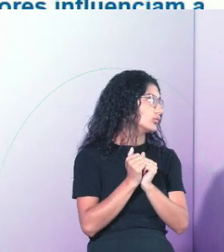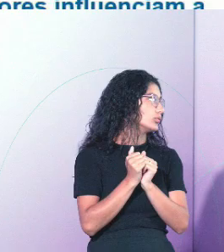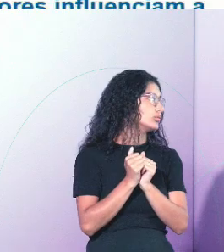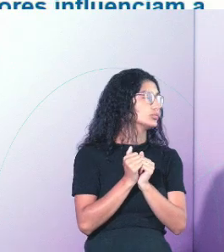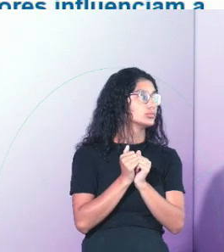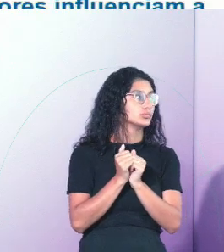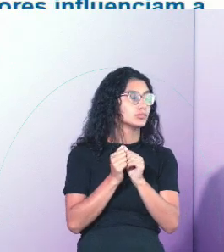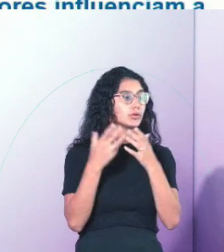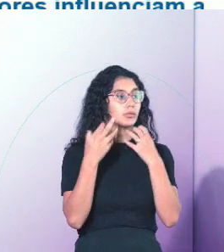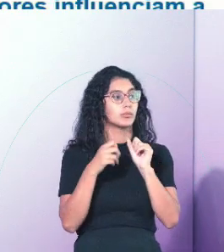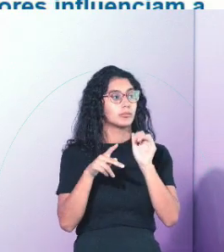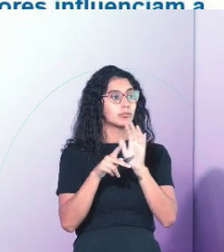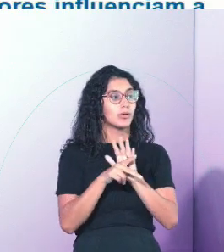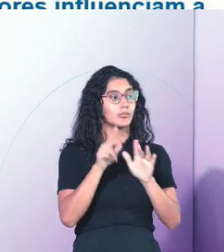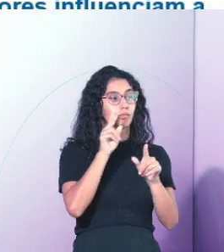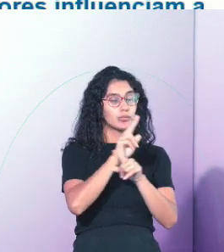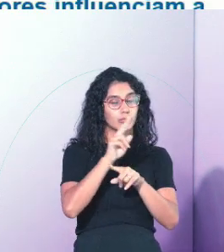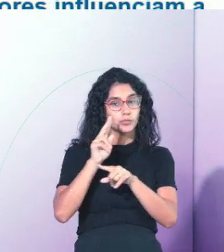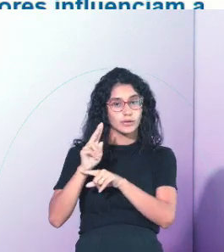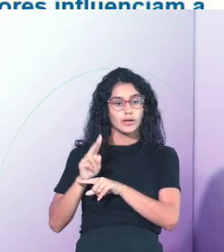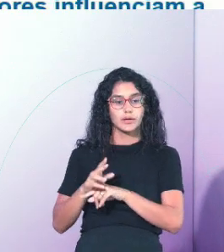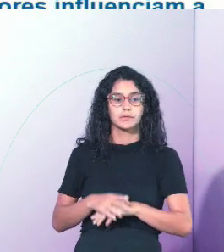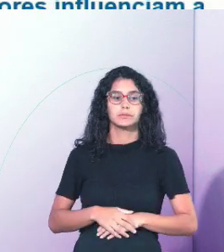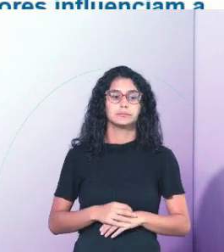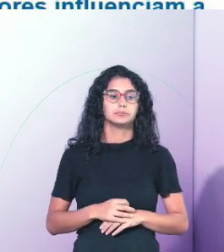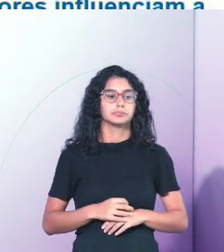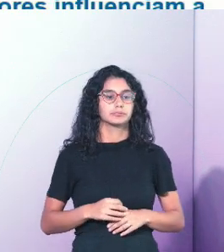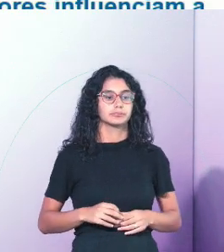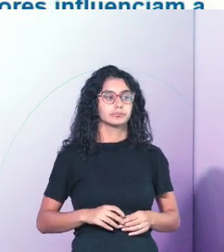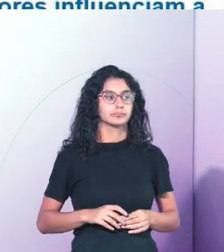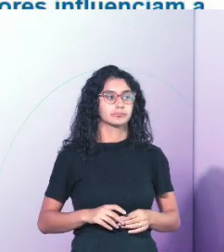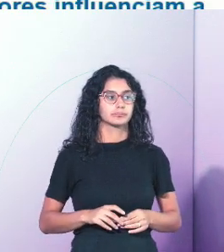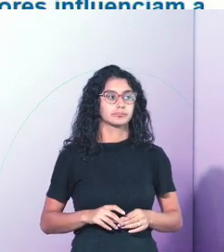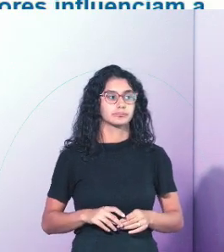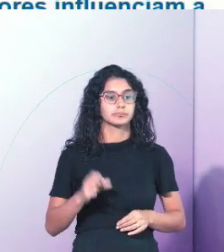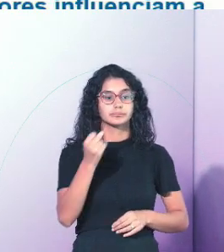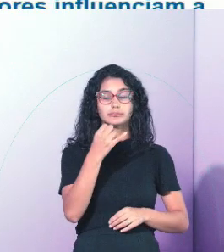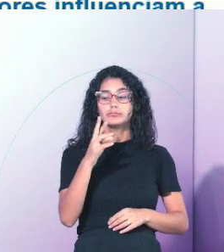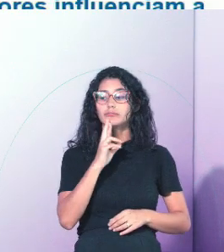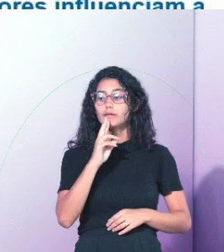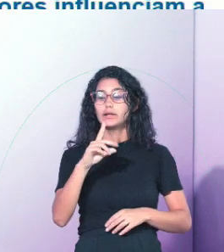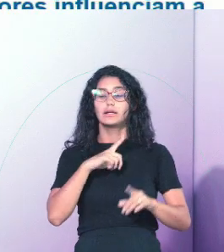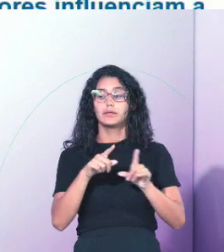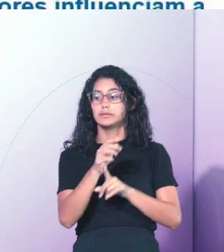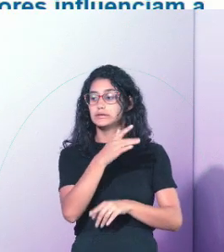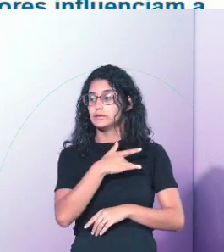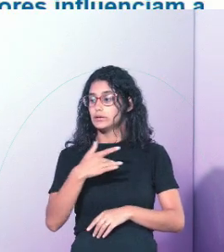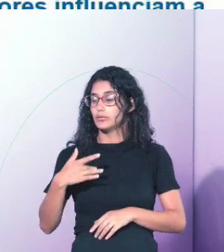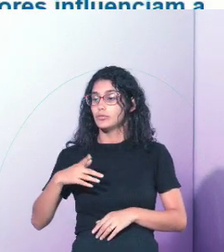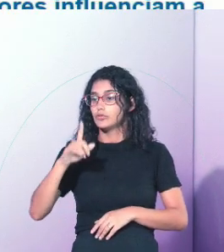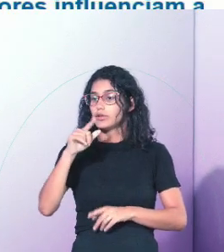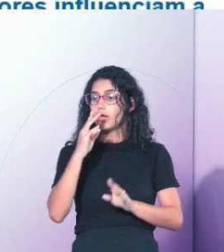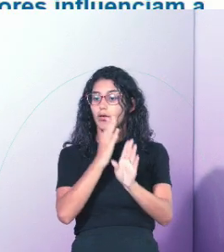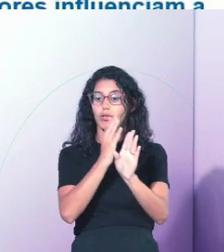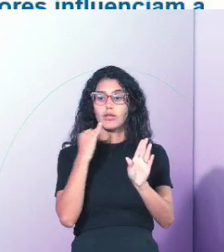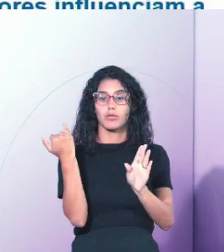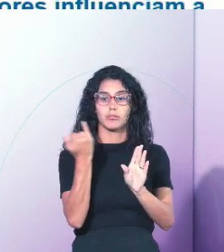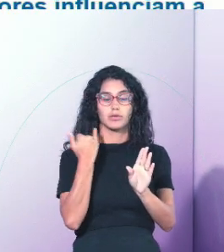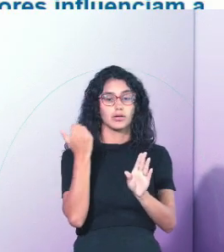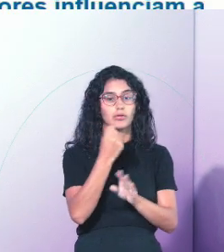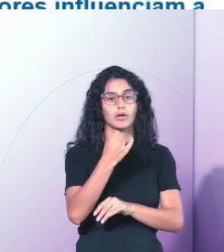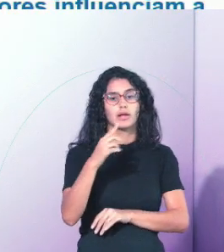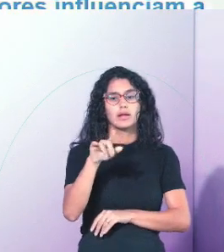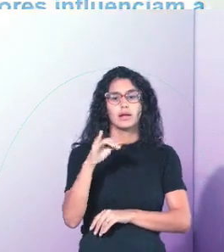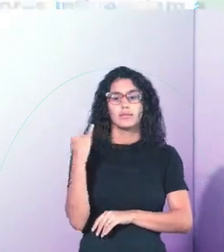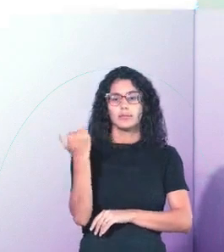em relação ao tratamento e seus benefícios, e quais os resultados de saúde que são importantes. Quais são os